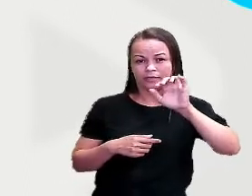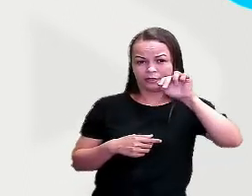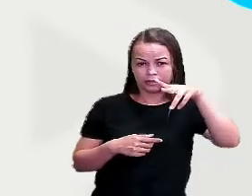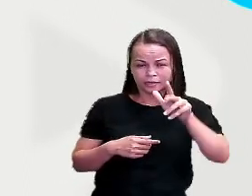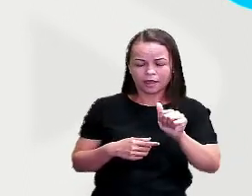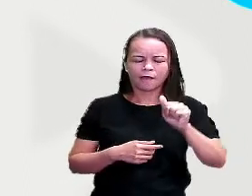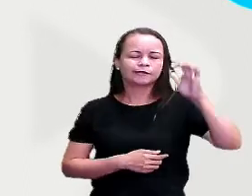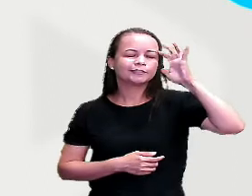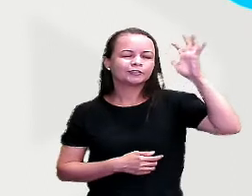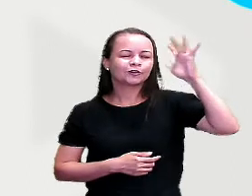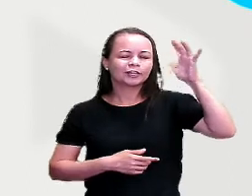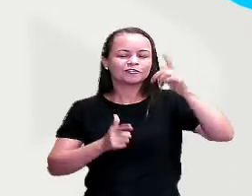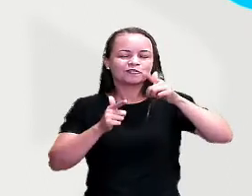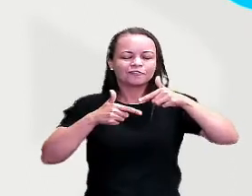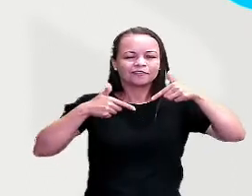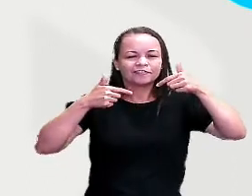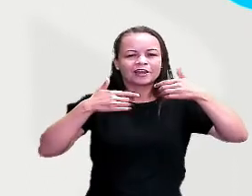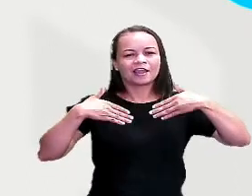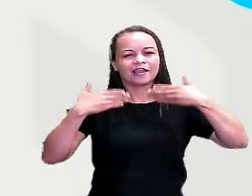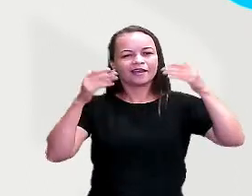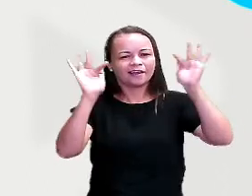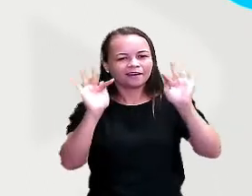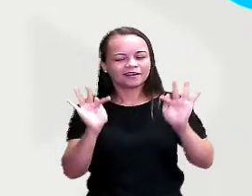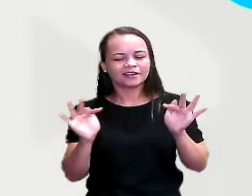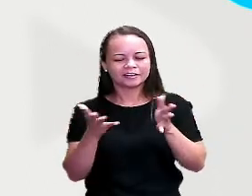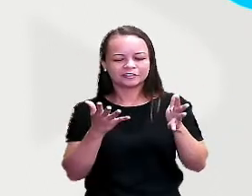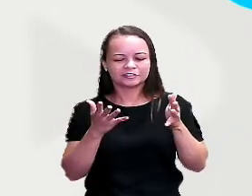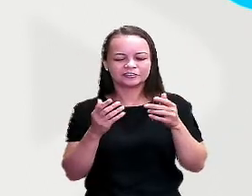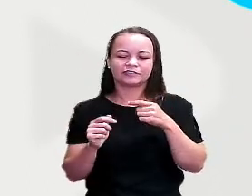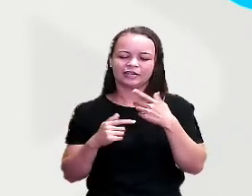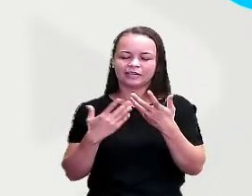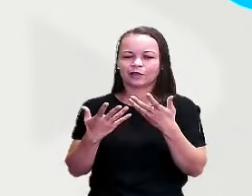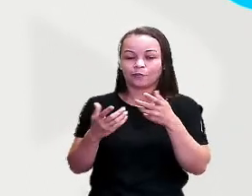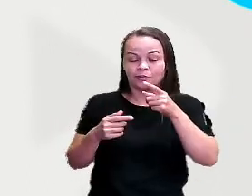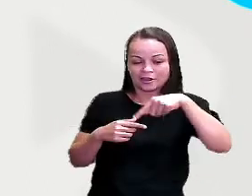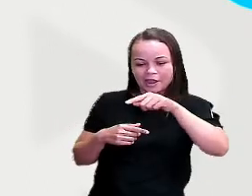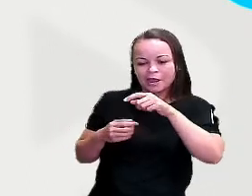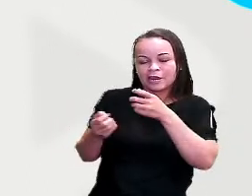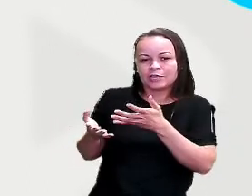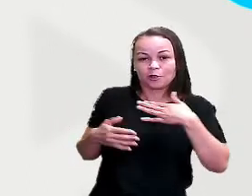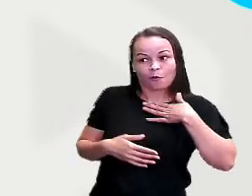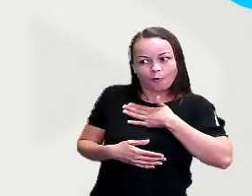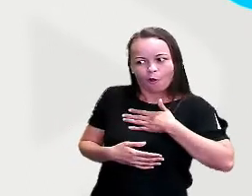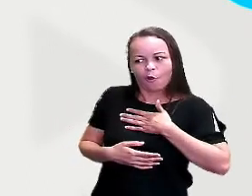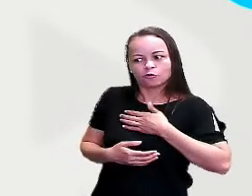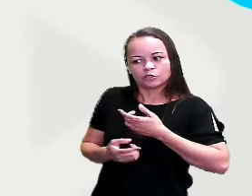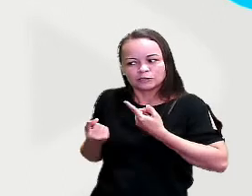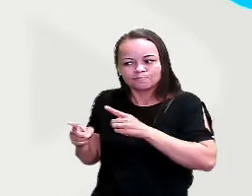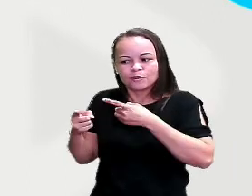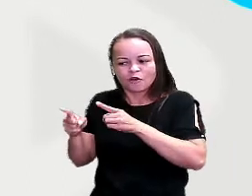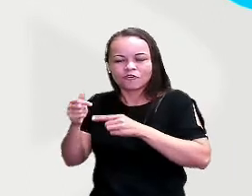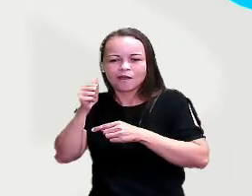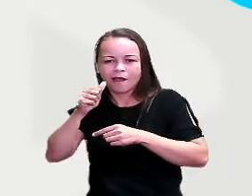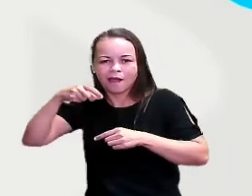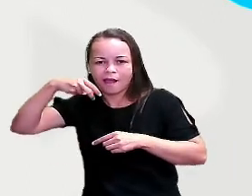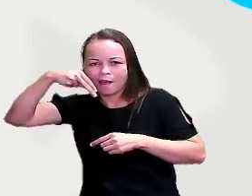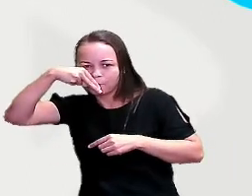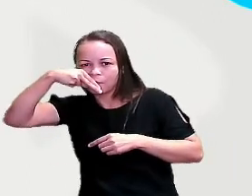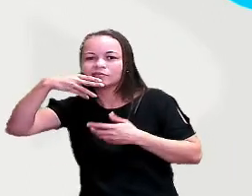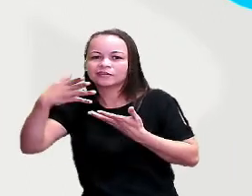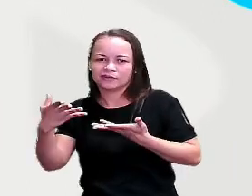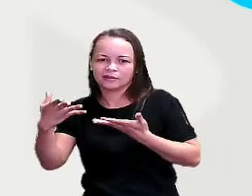Cebolinha gosta de implicar com a Mônica, que é uma beleza, não é? Então ele estava ali feliz porque estava irritando a Mônica. E aí, qual